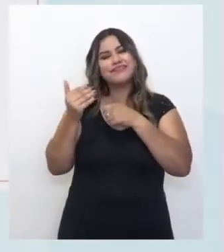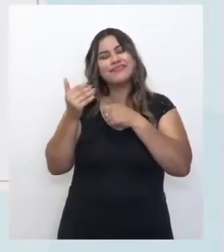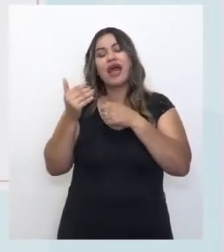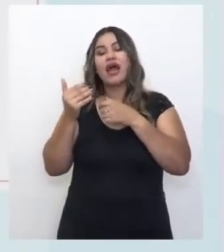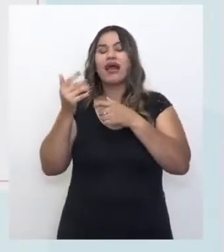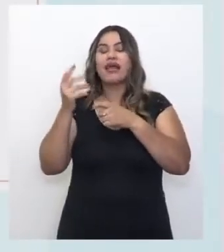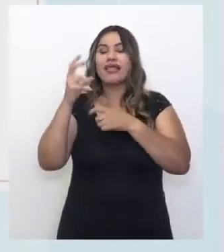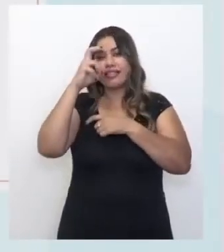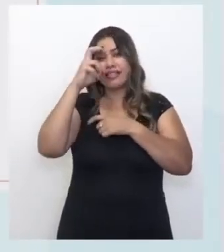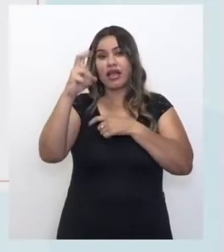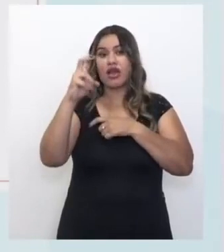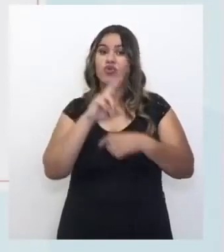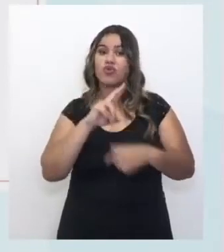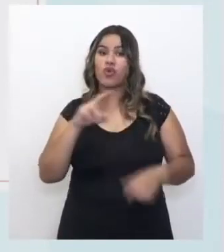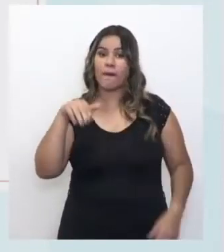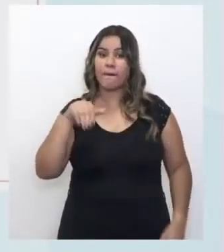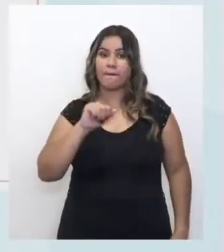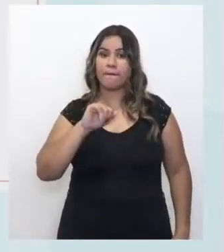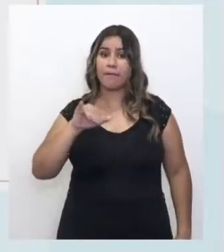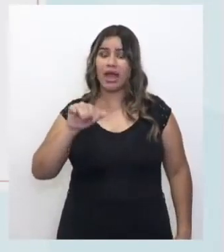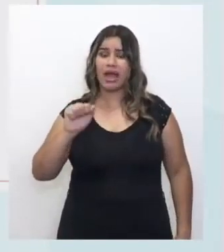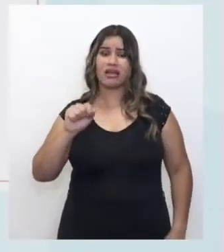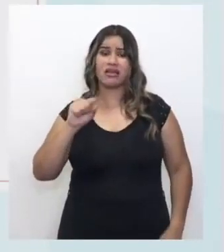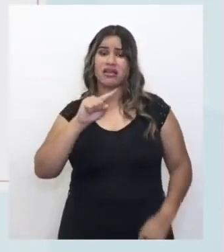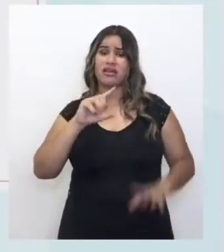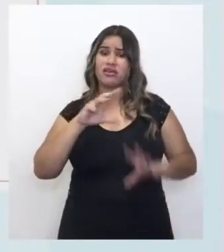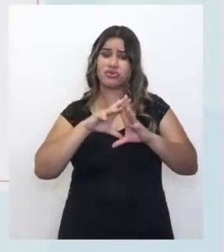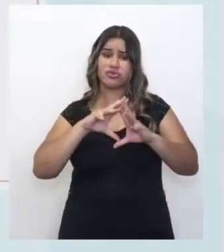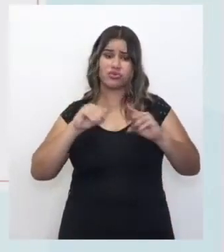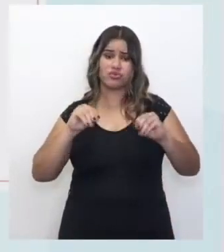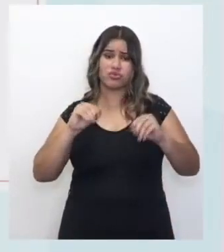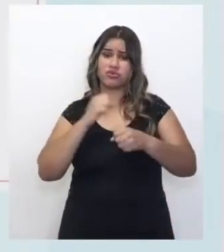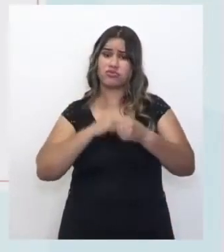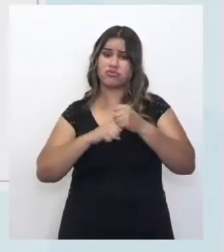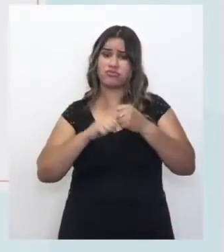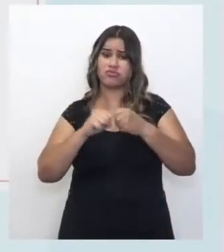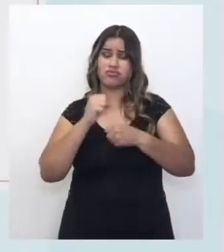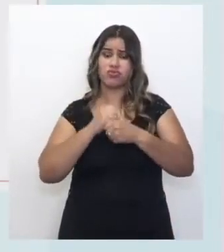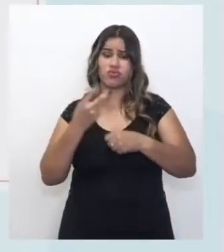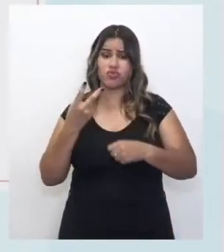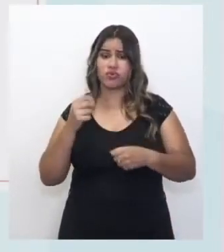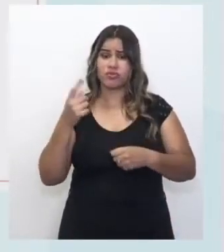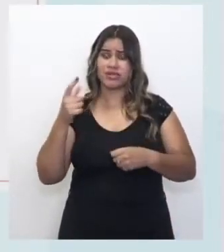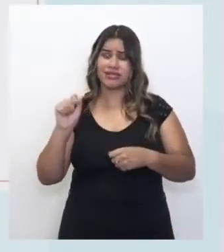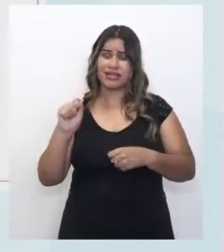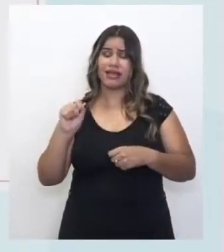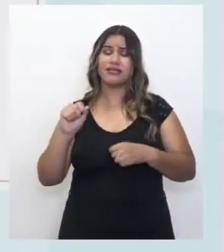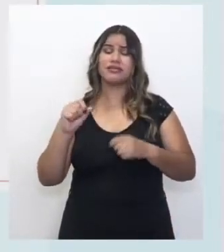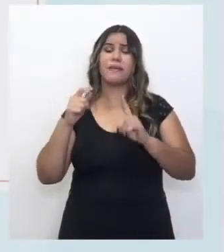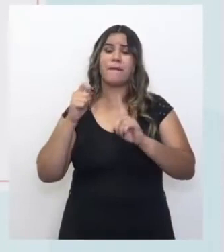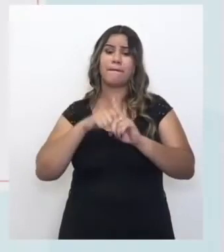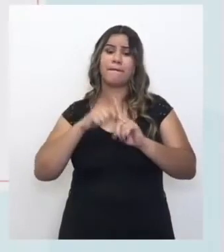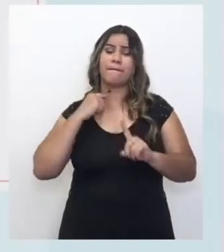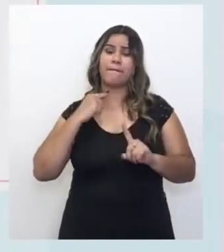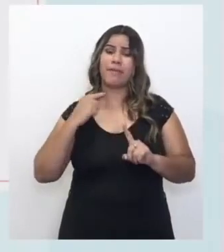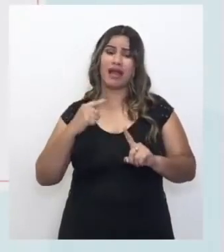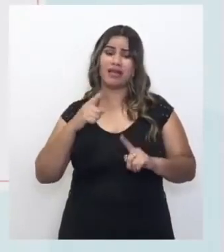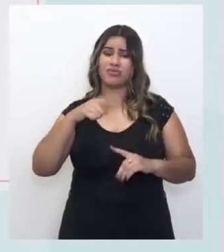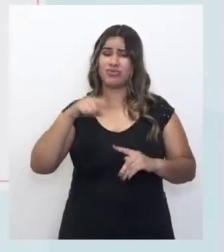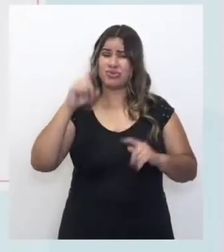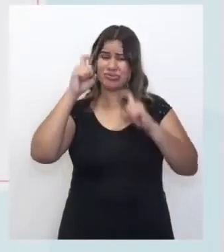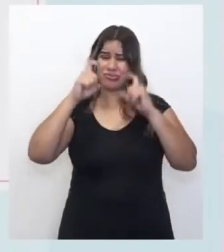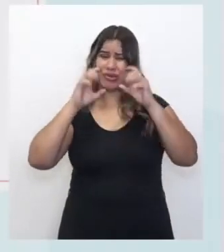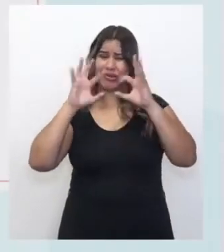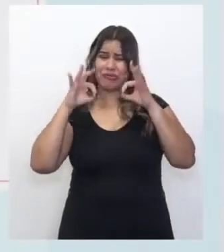pelo nome de Maia e sumiu de casa desde maio de 2010, deixando toda a família preocupada. Usa uma coleira